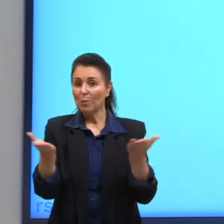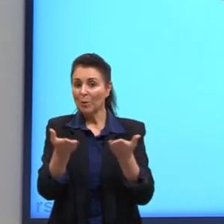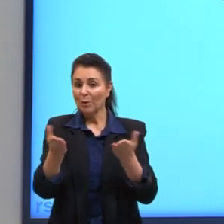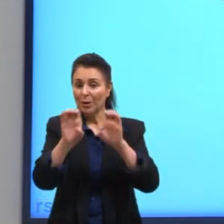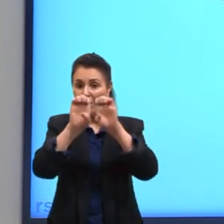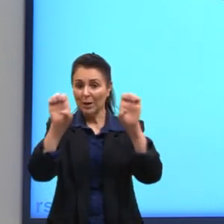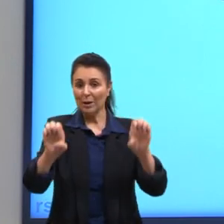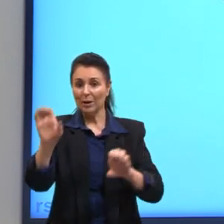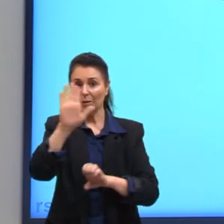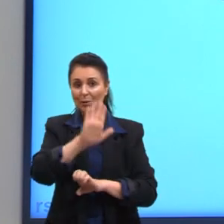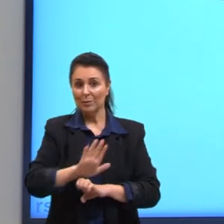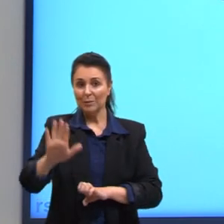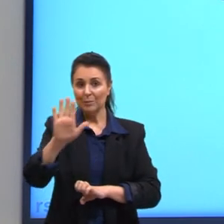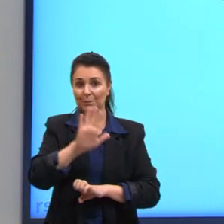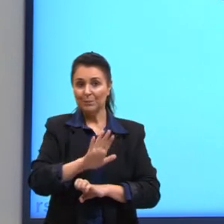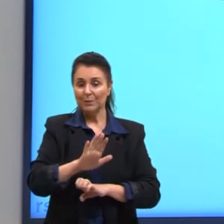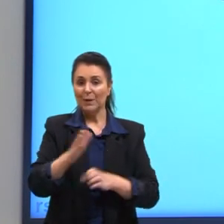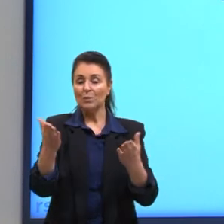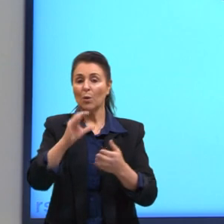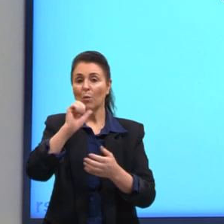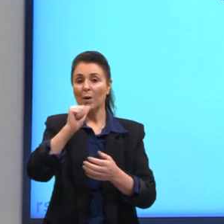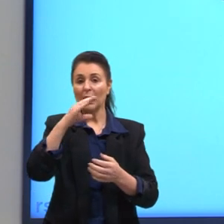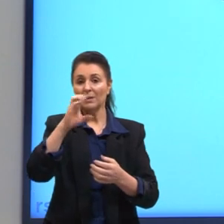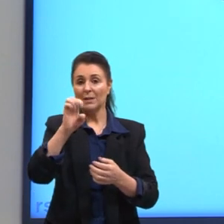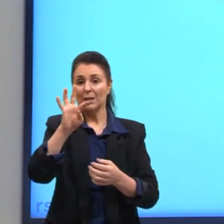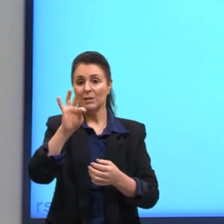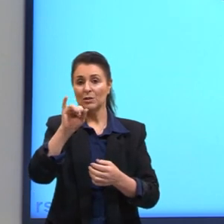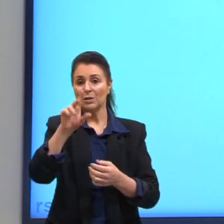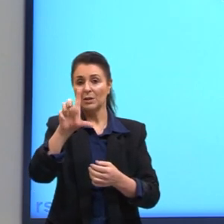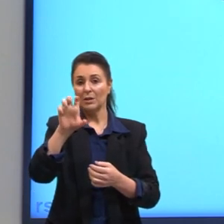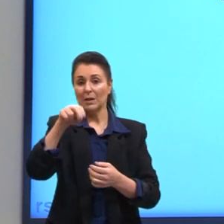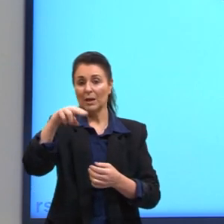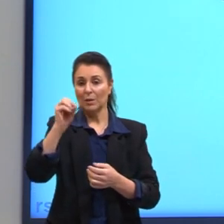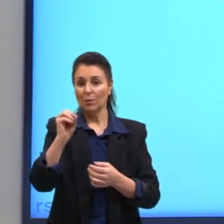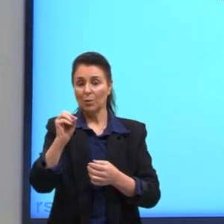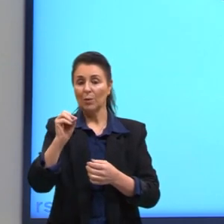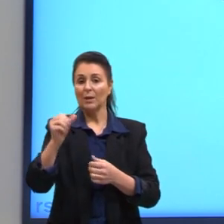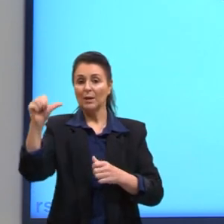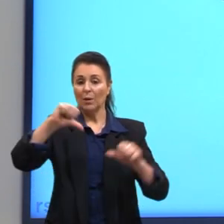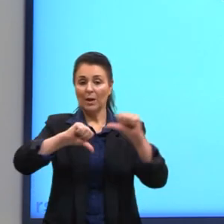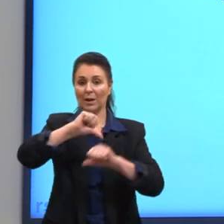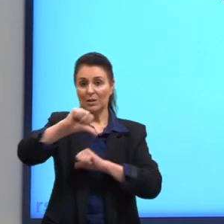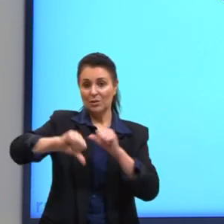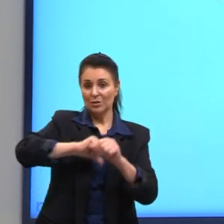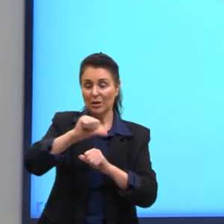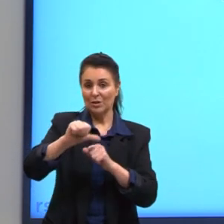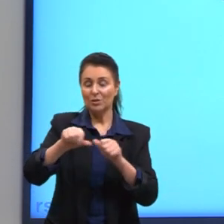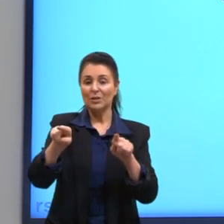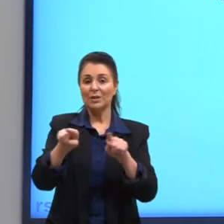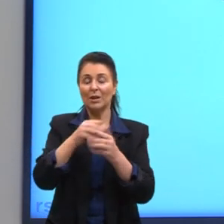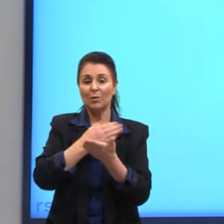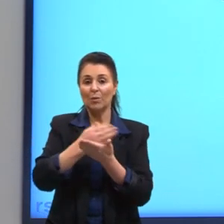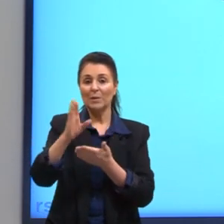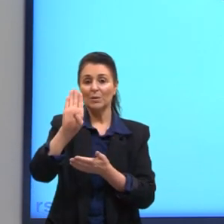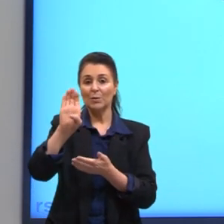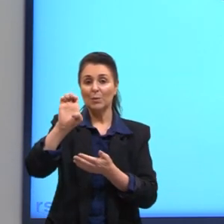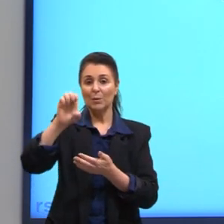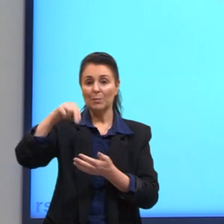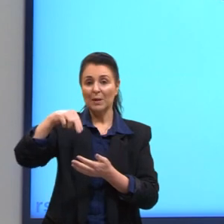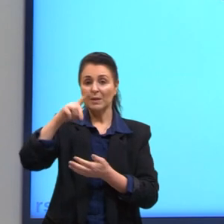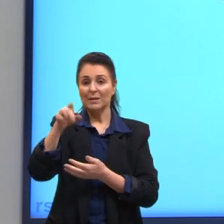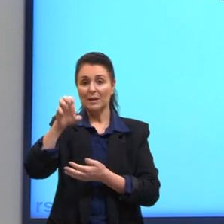Global somente O acetileno o que era o meu reagente Inicial e o benzeno que é o meu